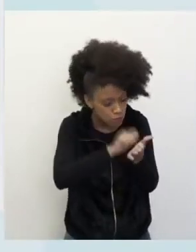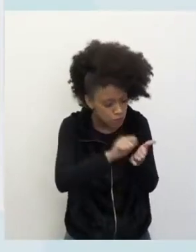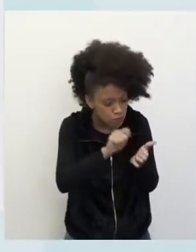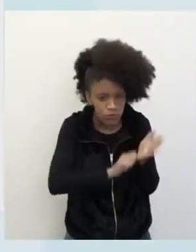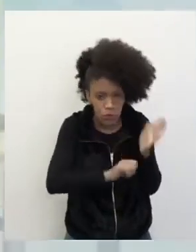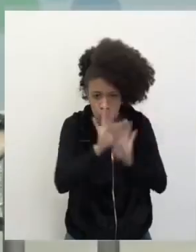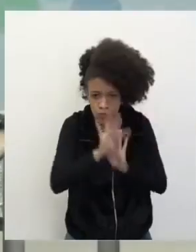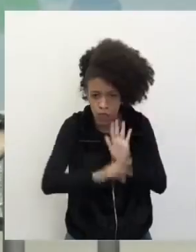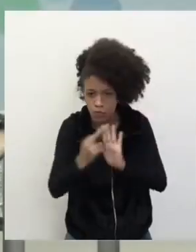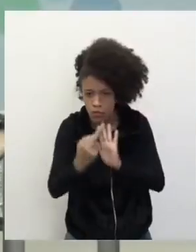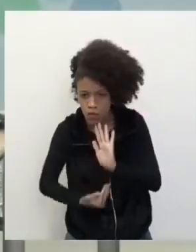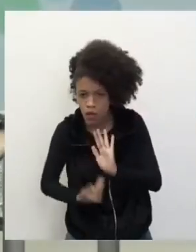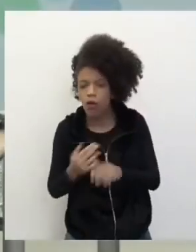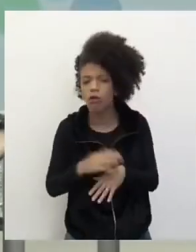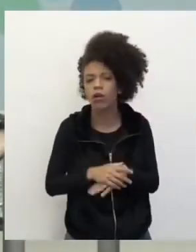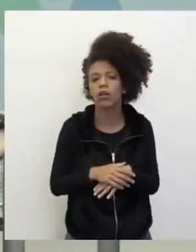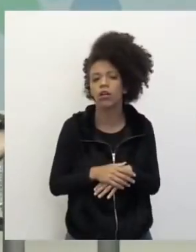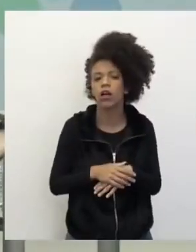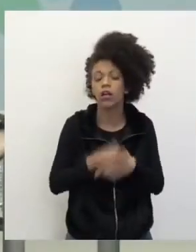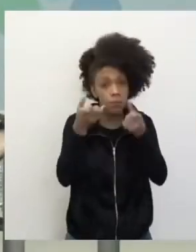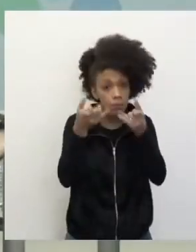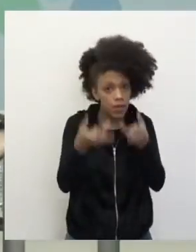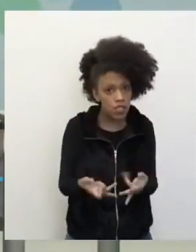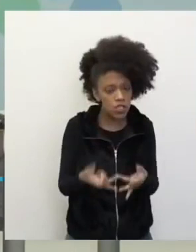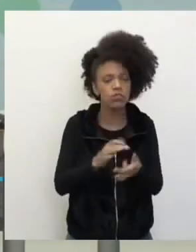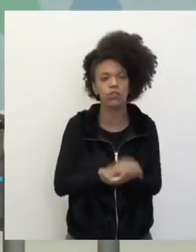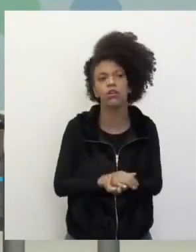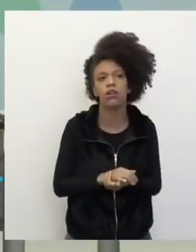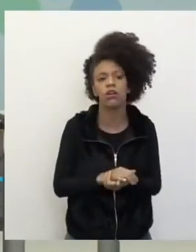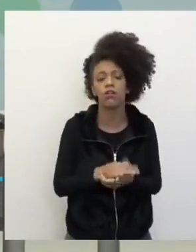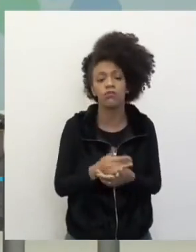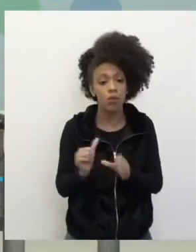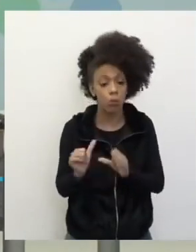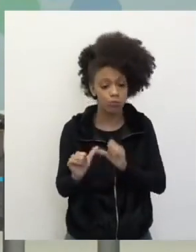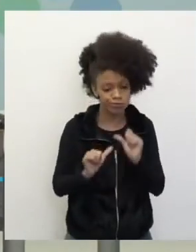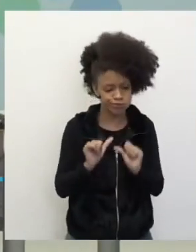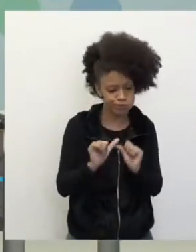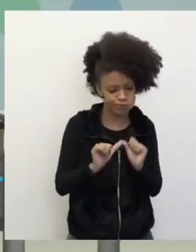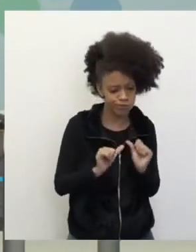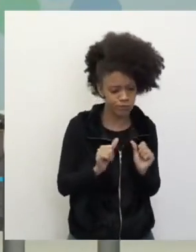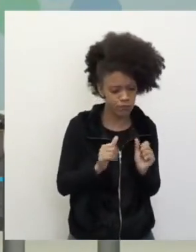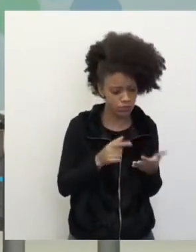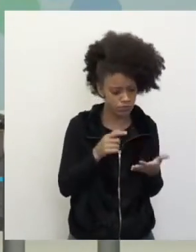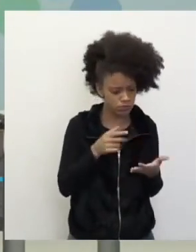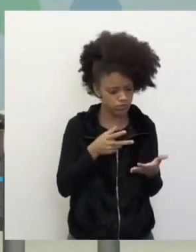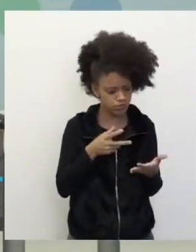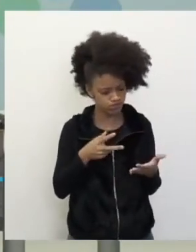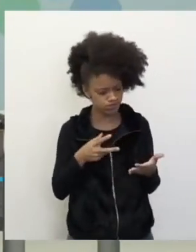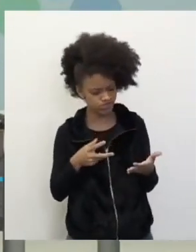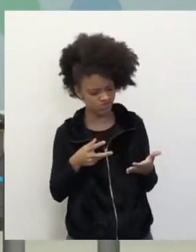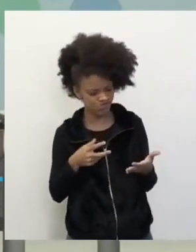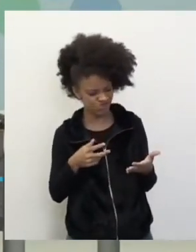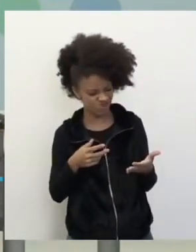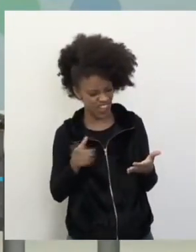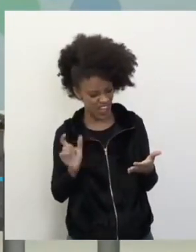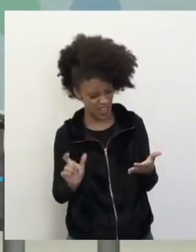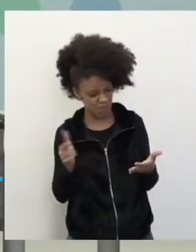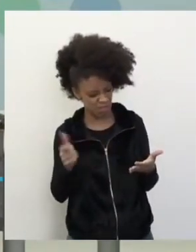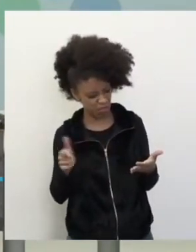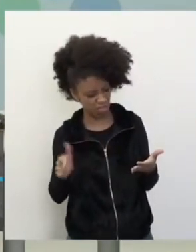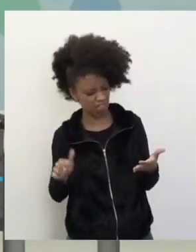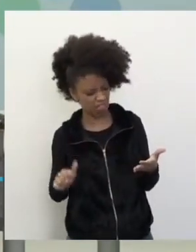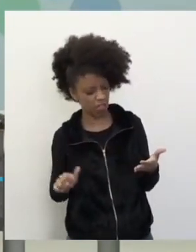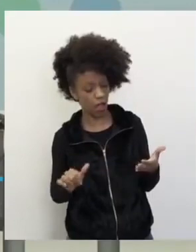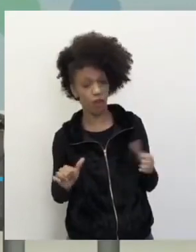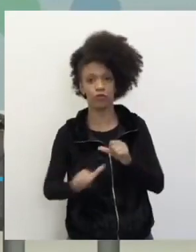texto lá, argumentativo, você vai fazendo as suas trocas, se você percebe que você só usa o mesmo. E aí essas daí são as